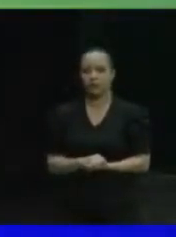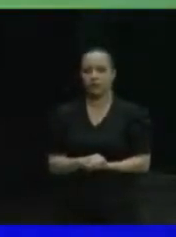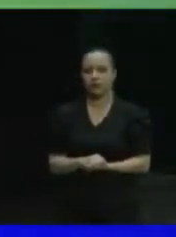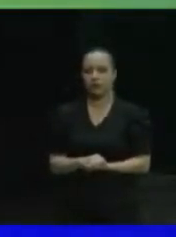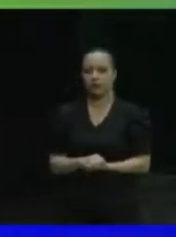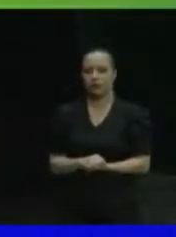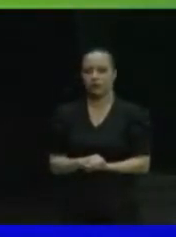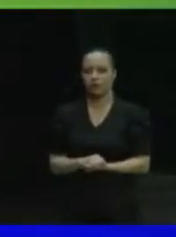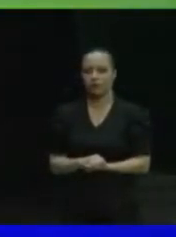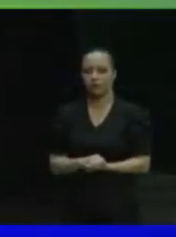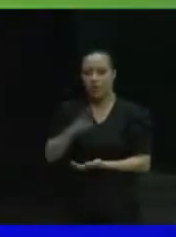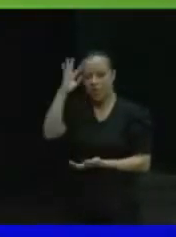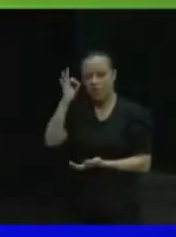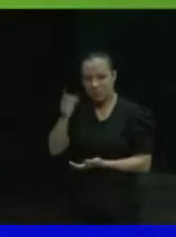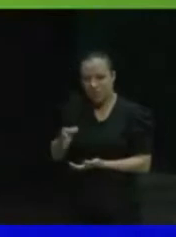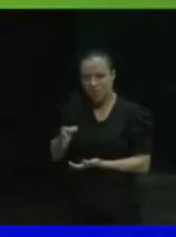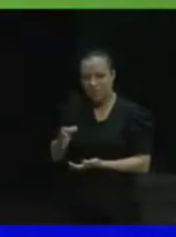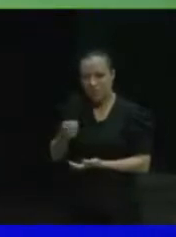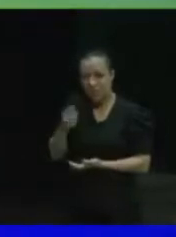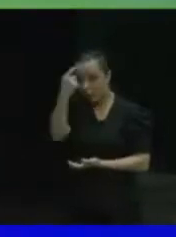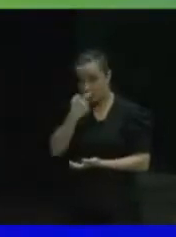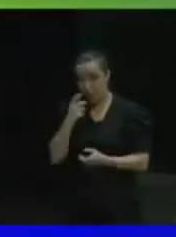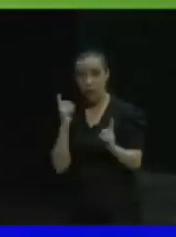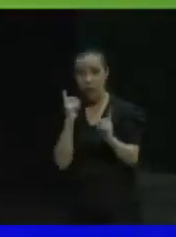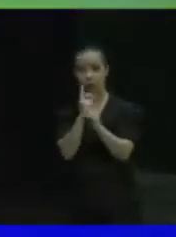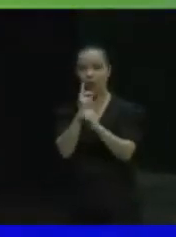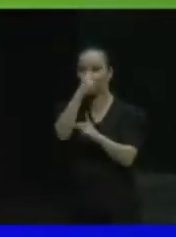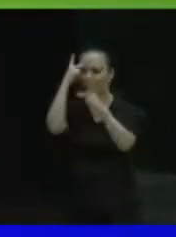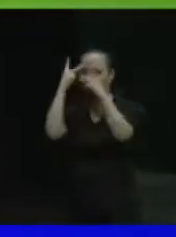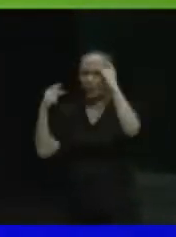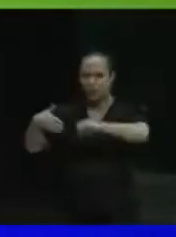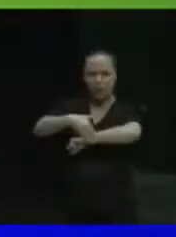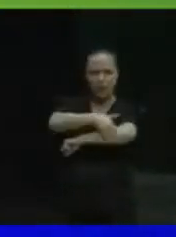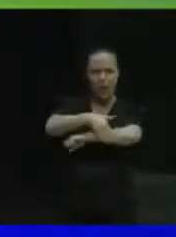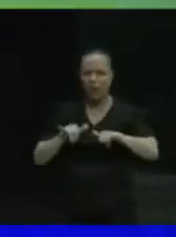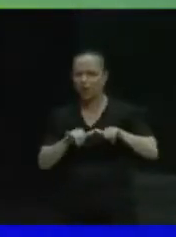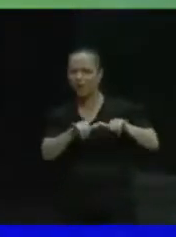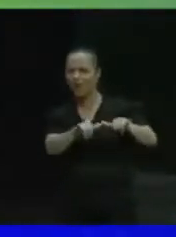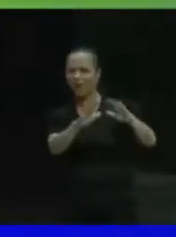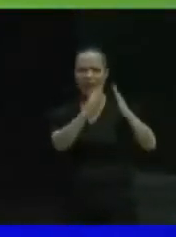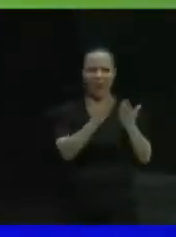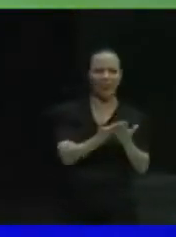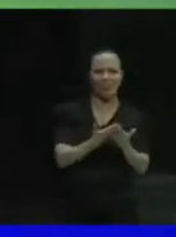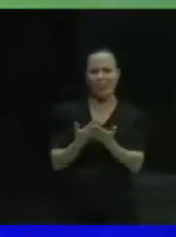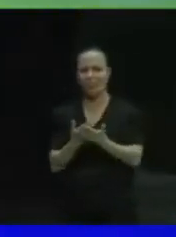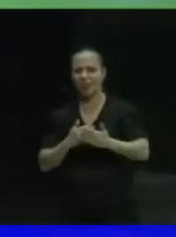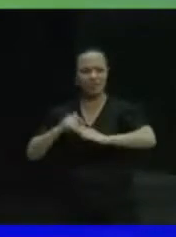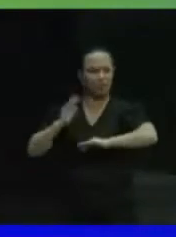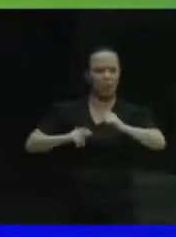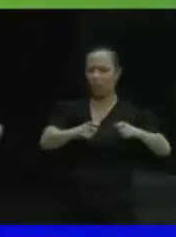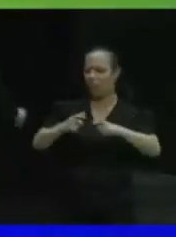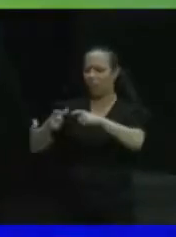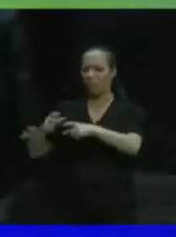Tenho essa mesma certeza quando eu encontro as pessoas na rua, nos mercados, nas escolas, em qualquer